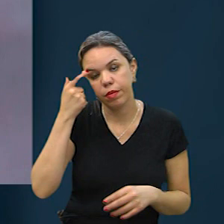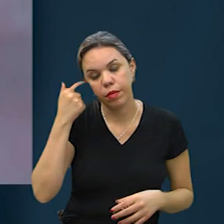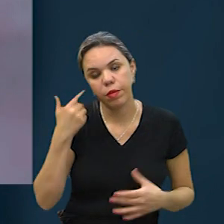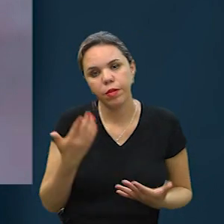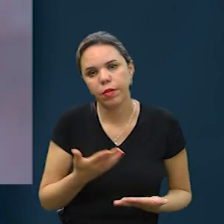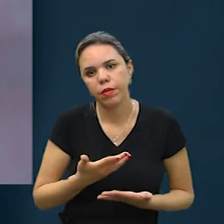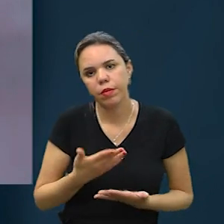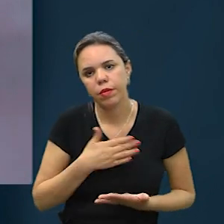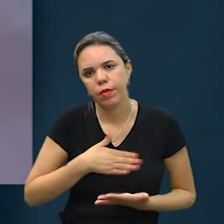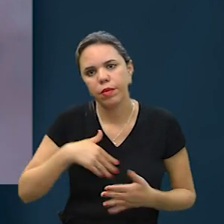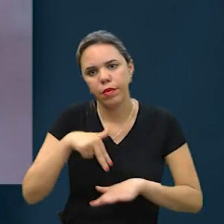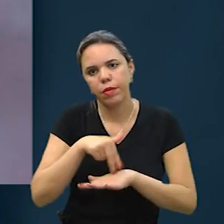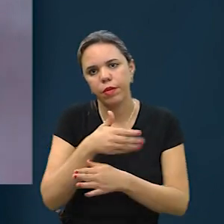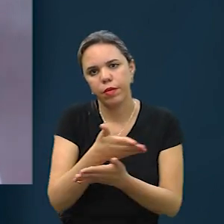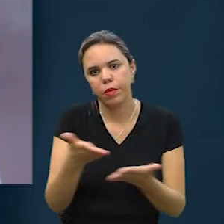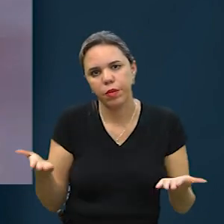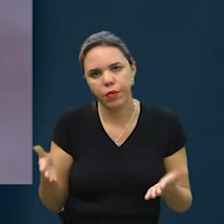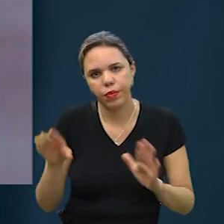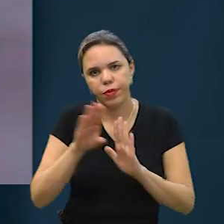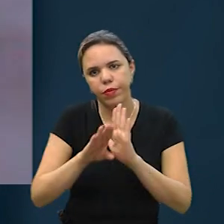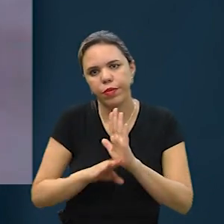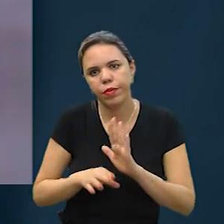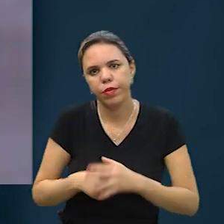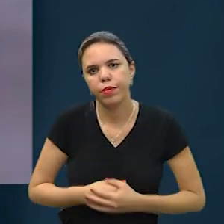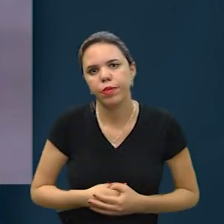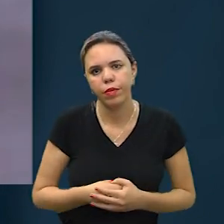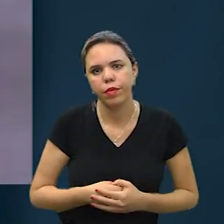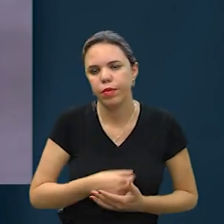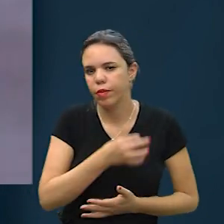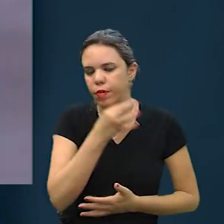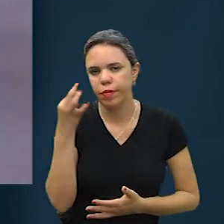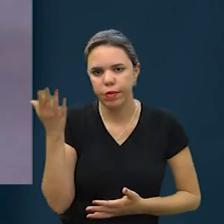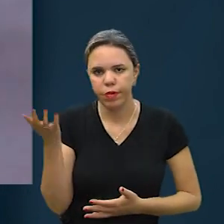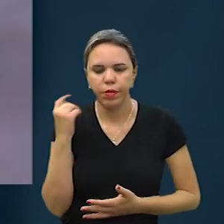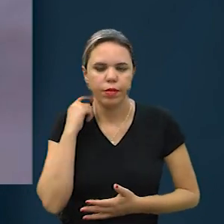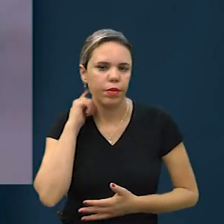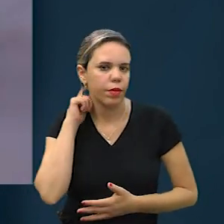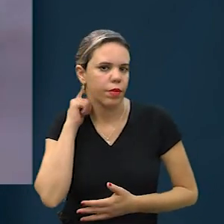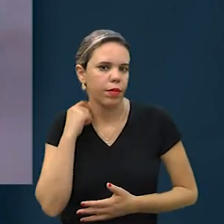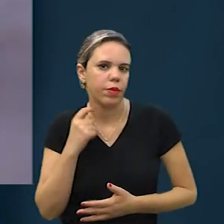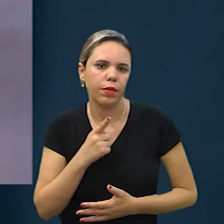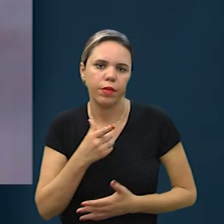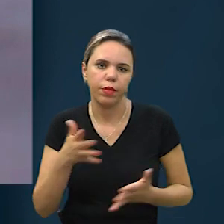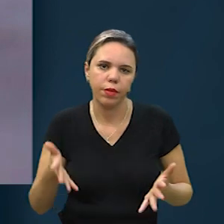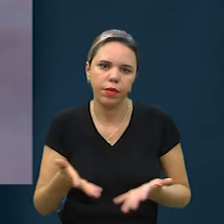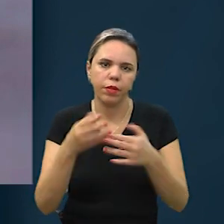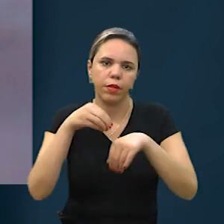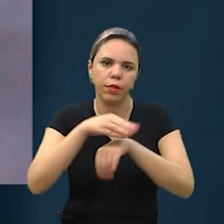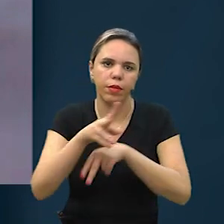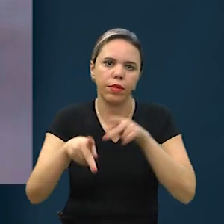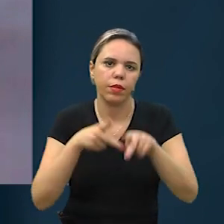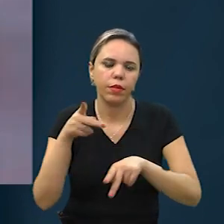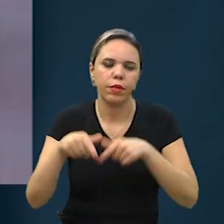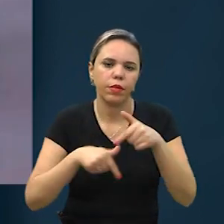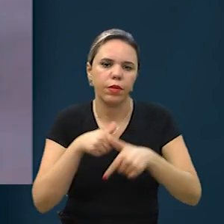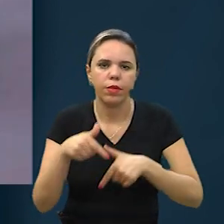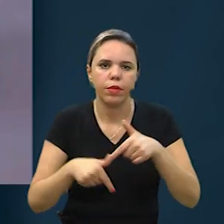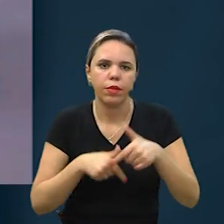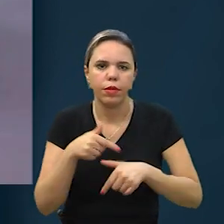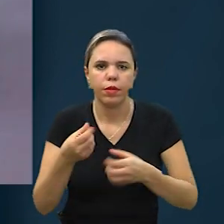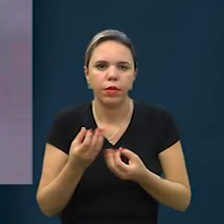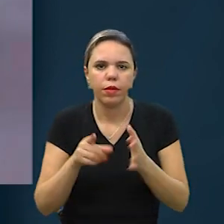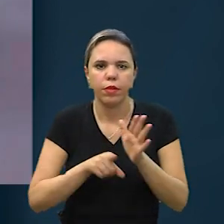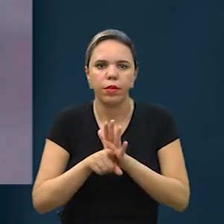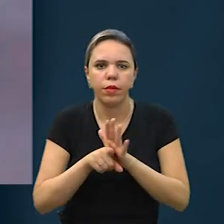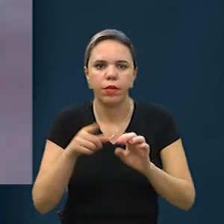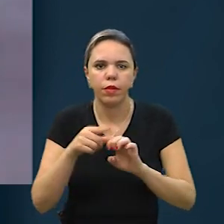Mirna. Ótimo estar aqui com você nesse programa de excelência que tem muito motivado as